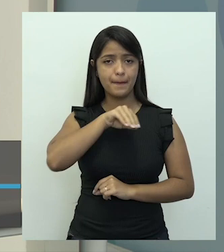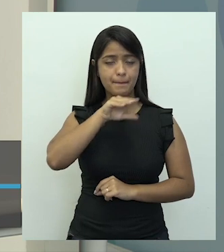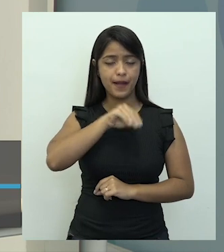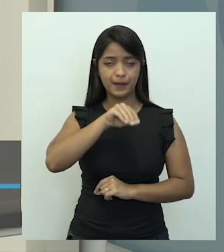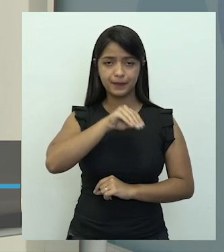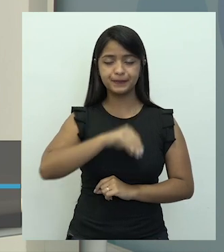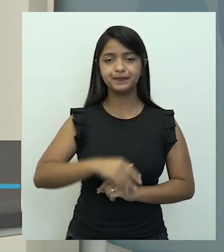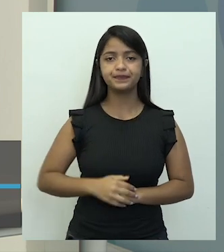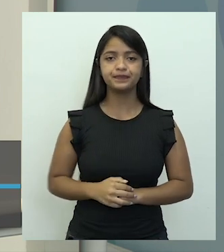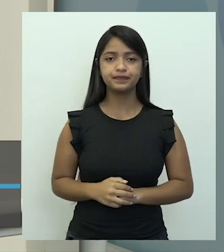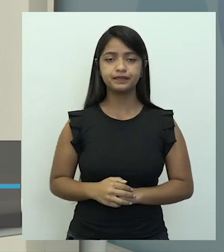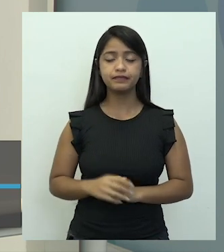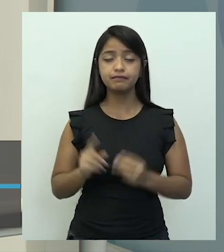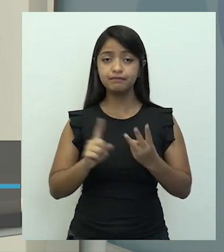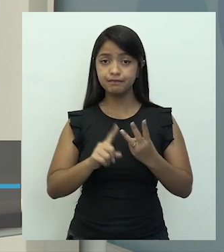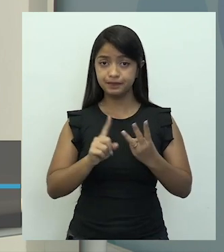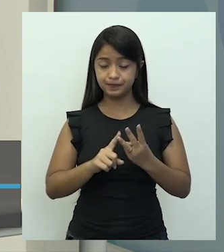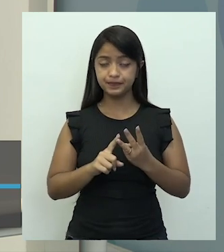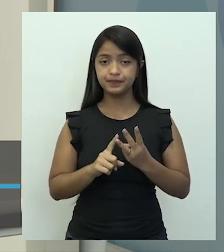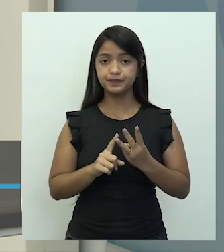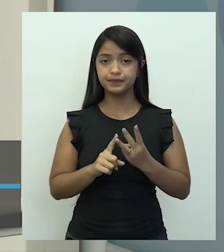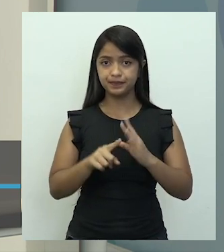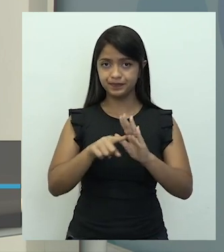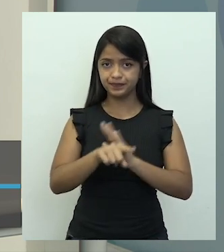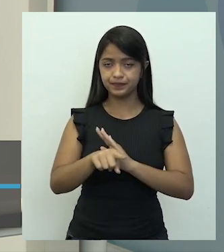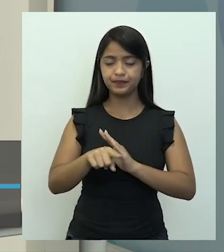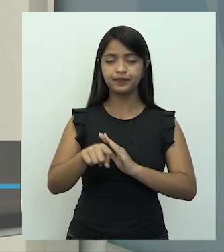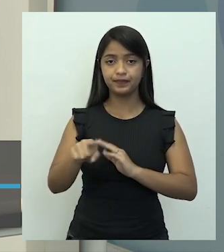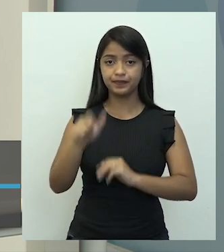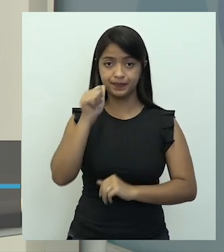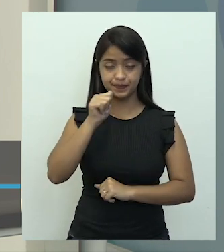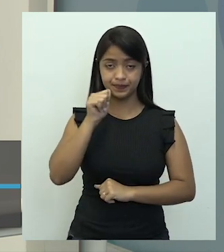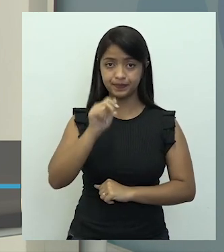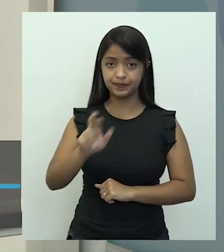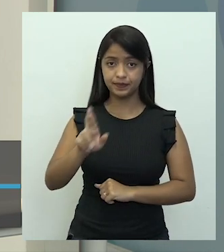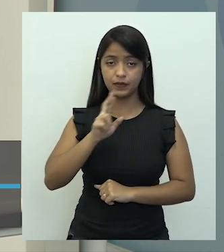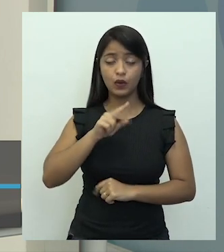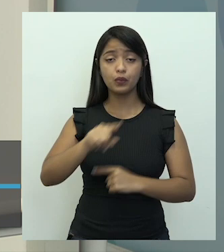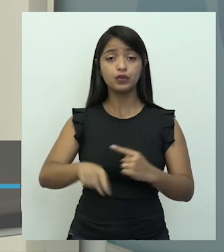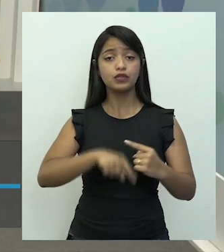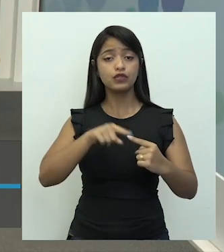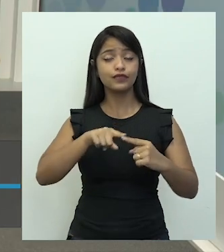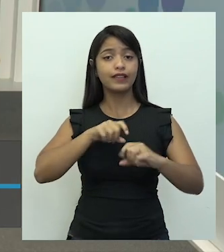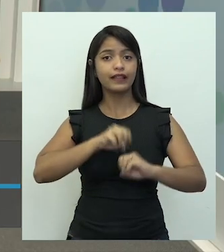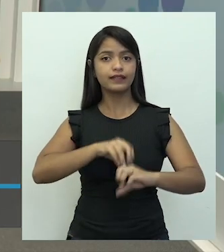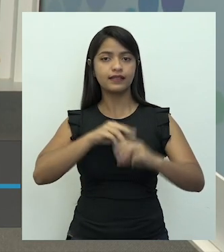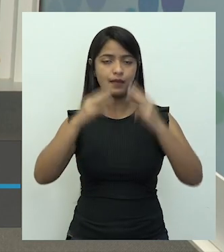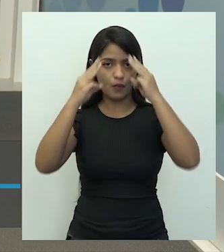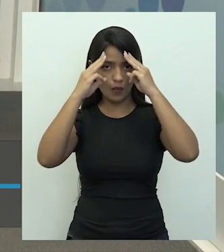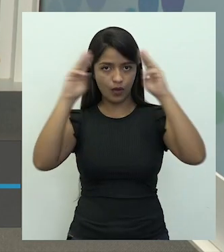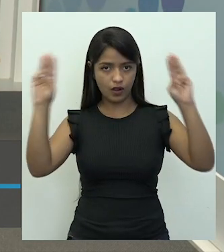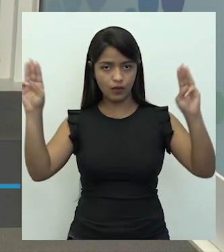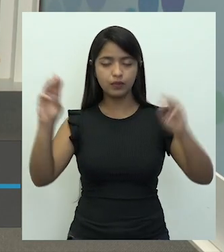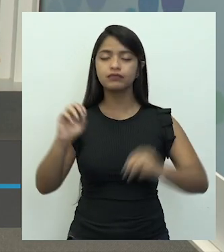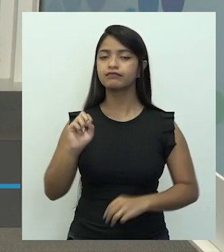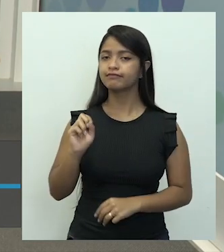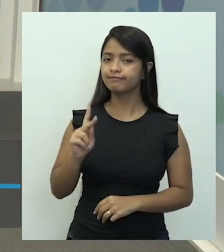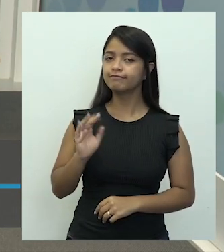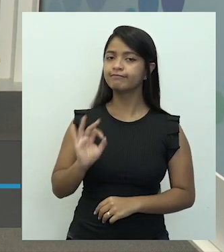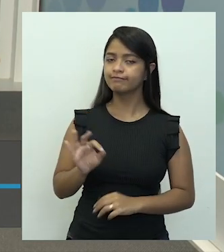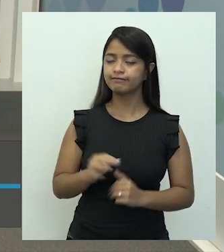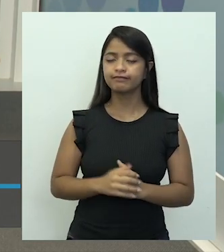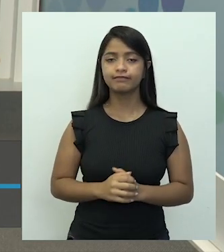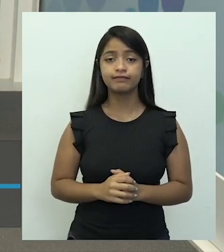e, para a terceira questão, né, com a função social, ela falou moral. Muito bem, a moral, exatamente. O